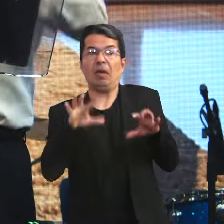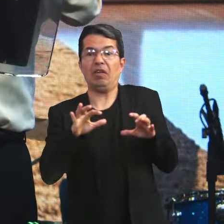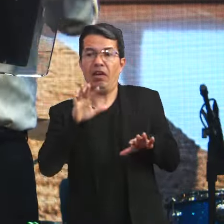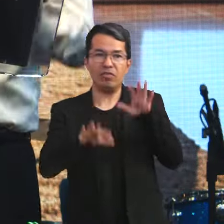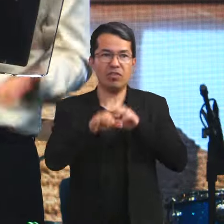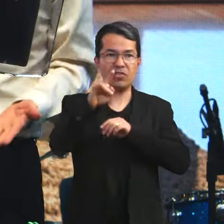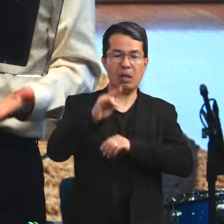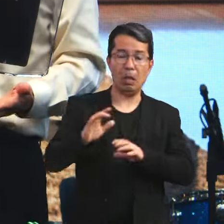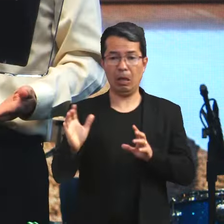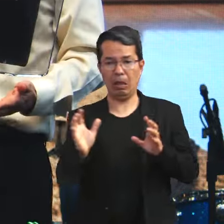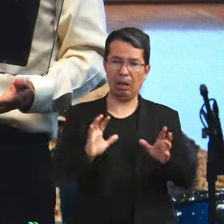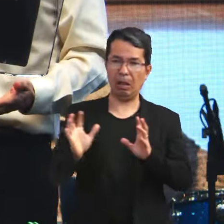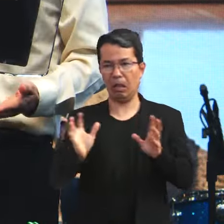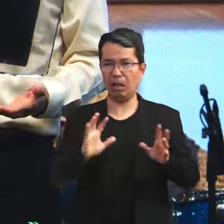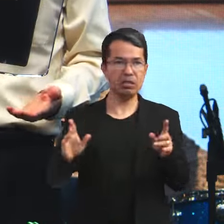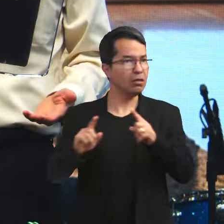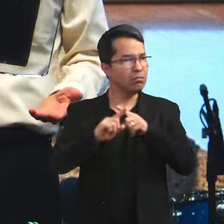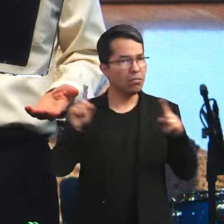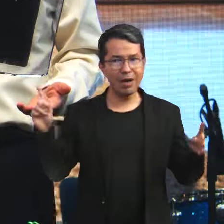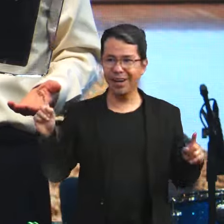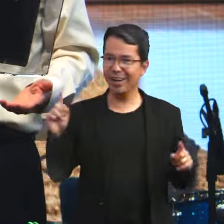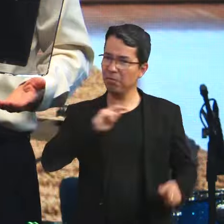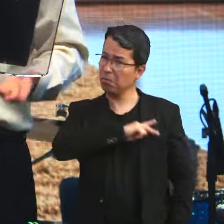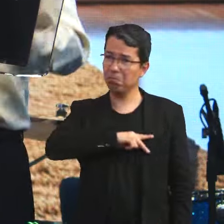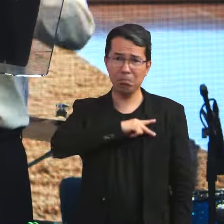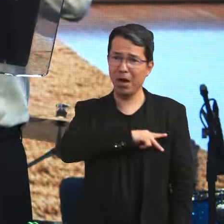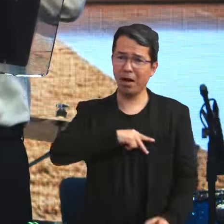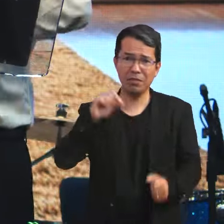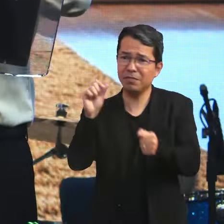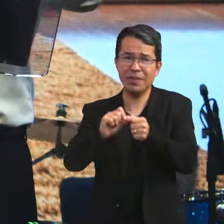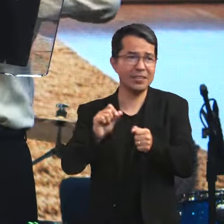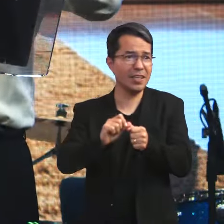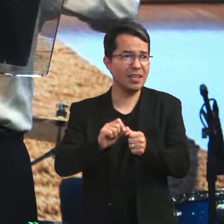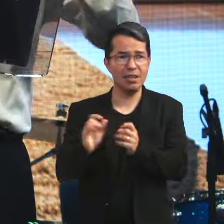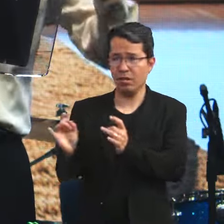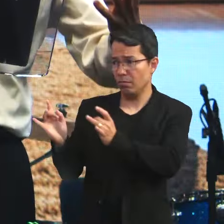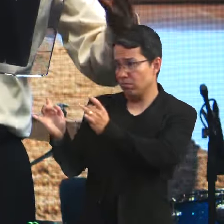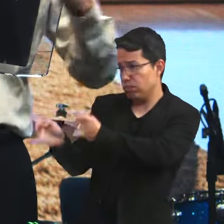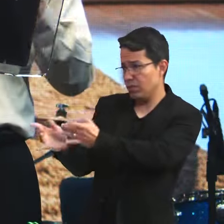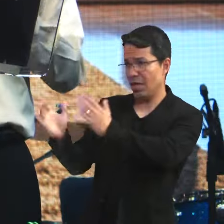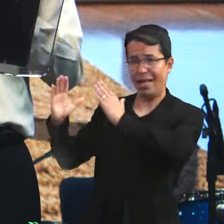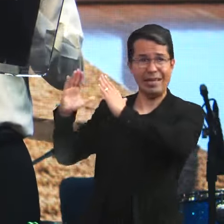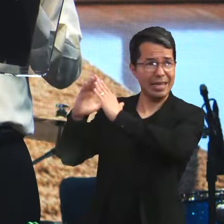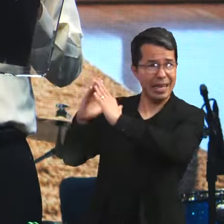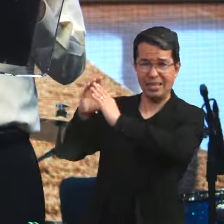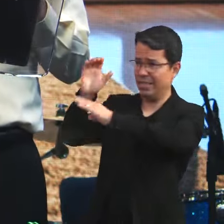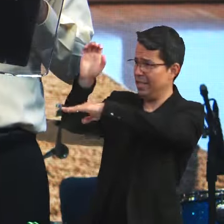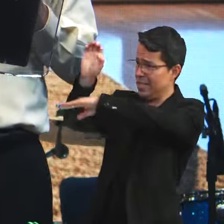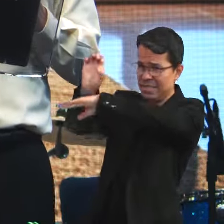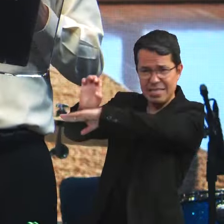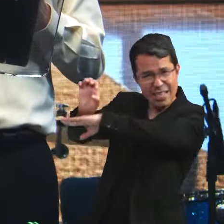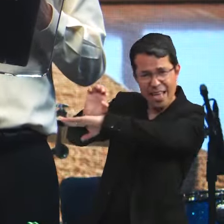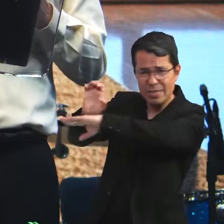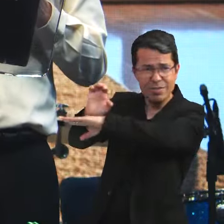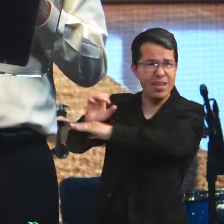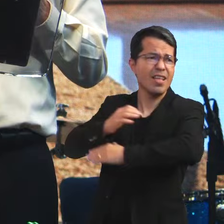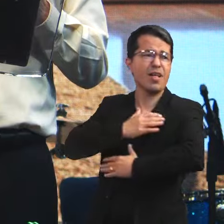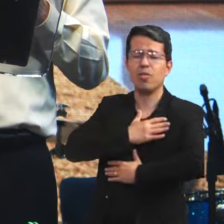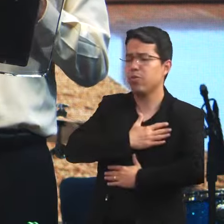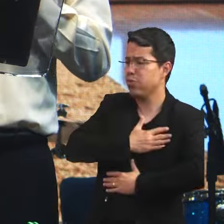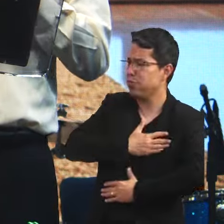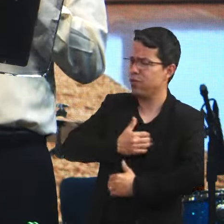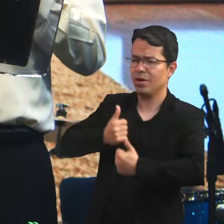intir lo que Pablo que Paulo fez abandonou onde Seti